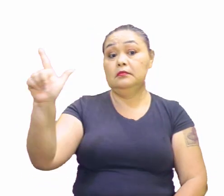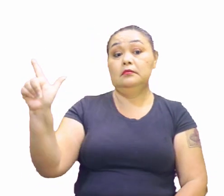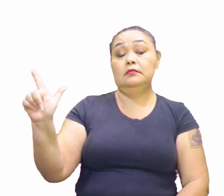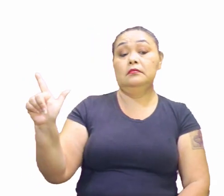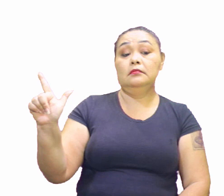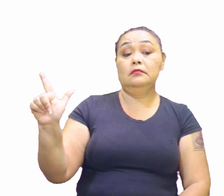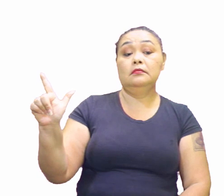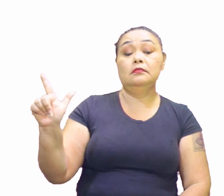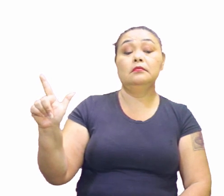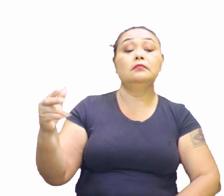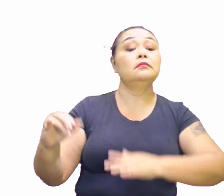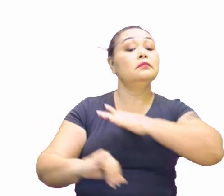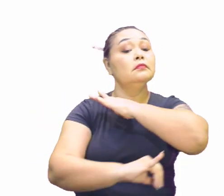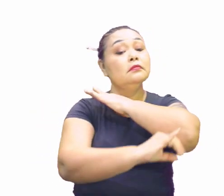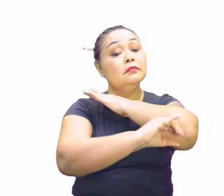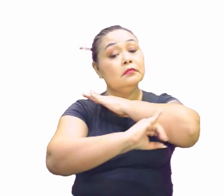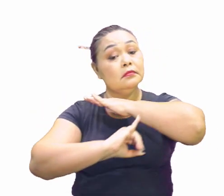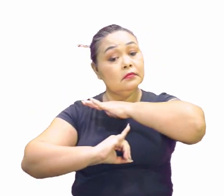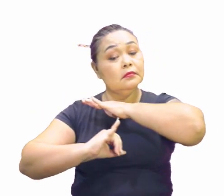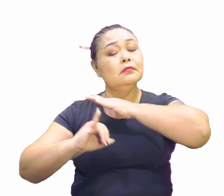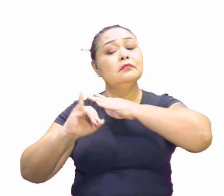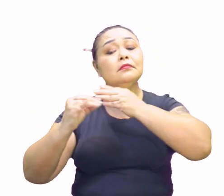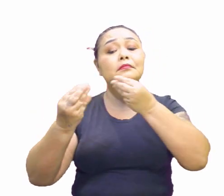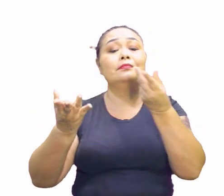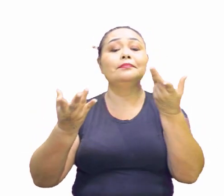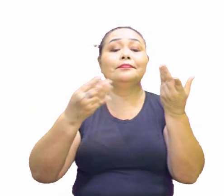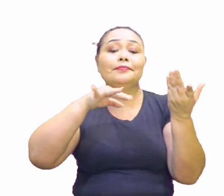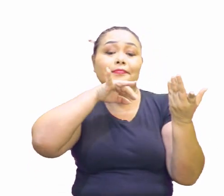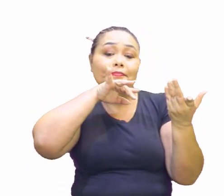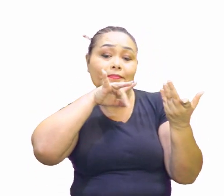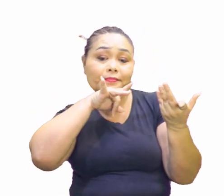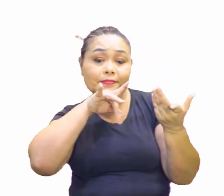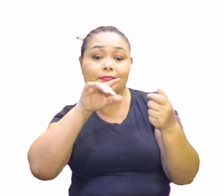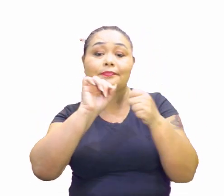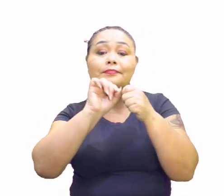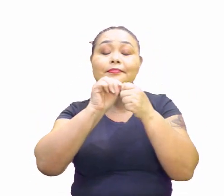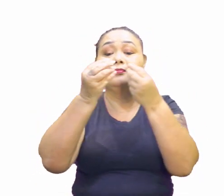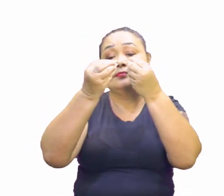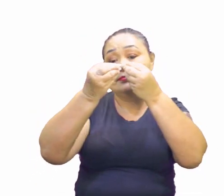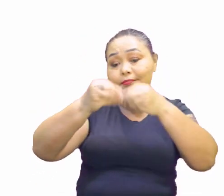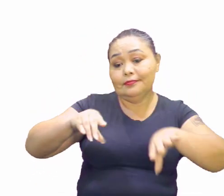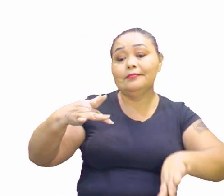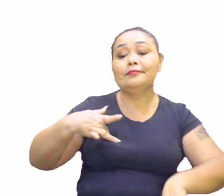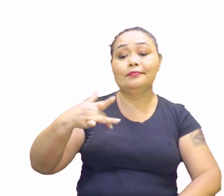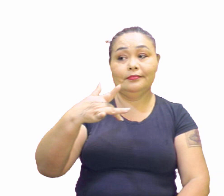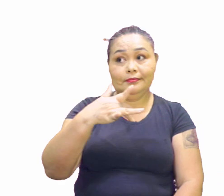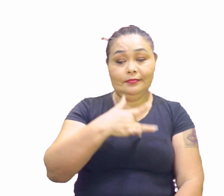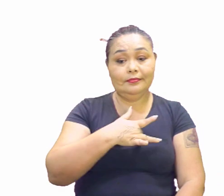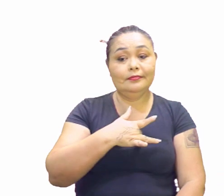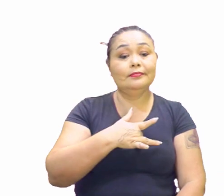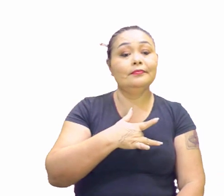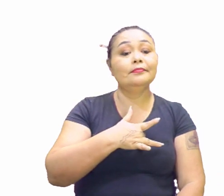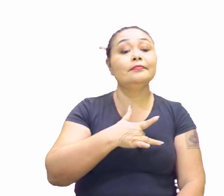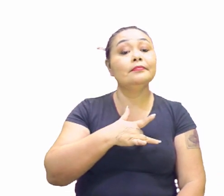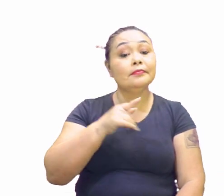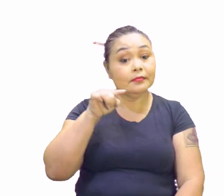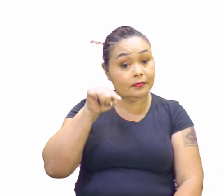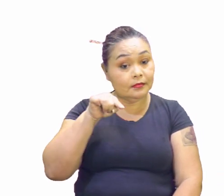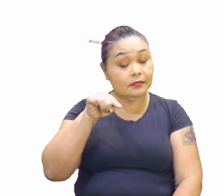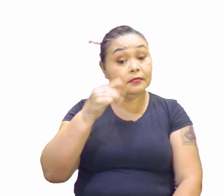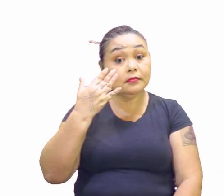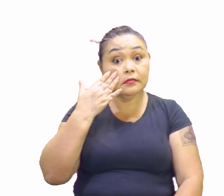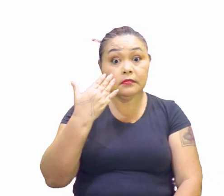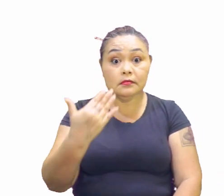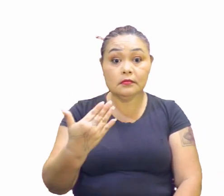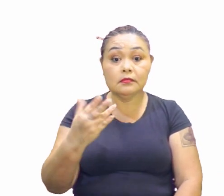é outra, pois o saneamento é precário e muitas vezes prejudicial à saúde. Nesse sentido,